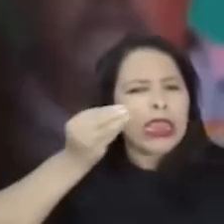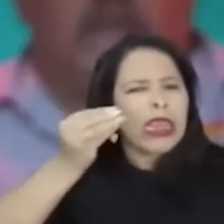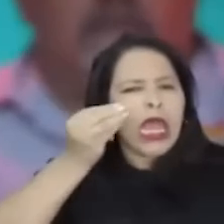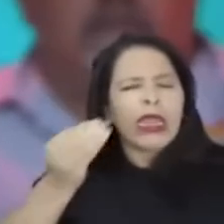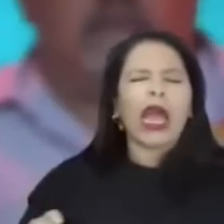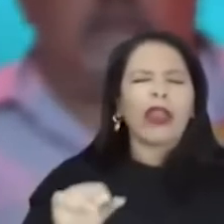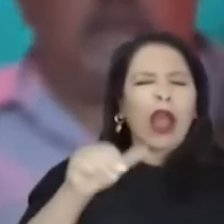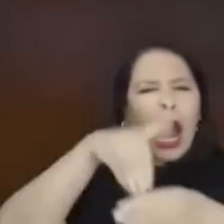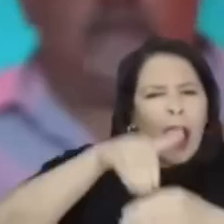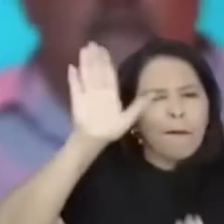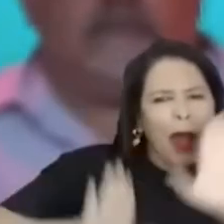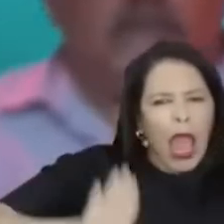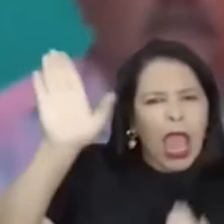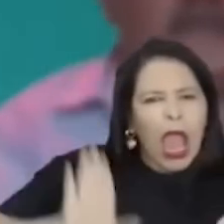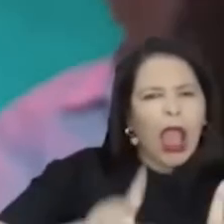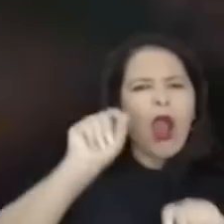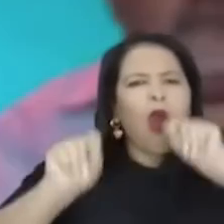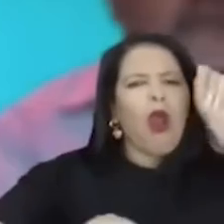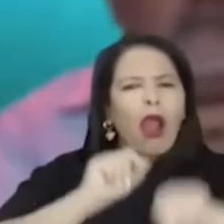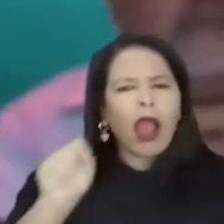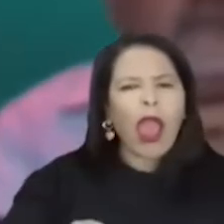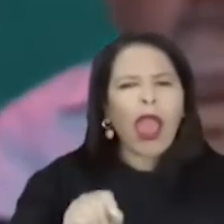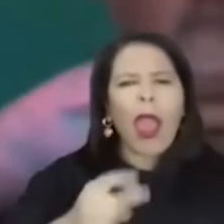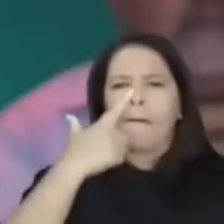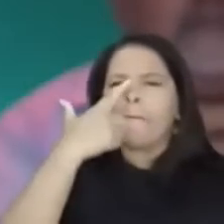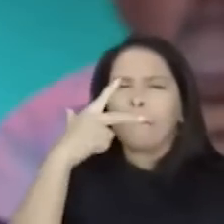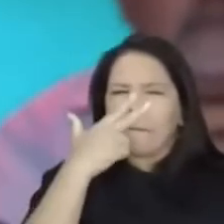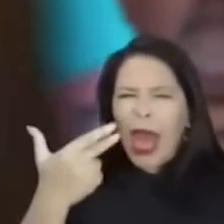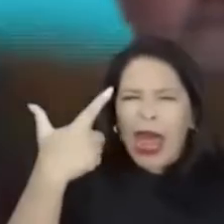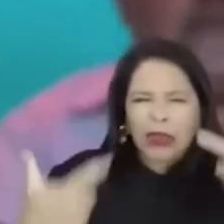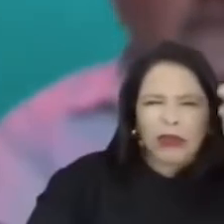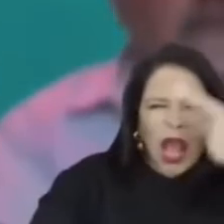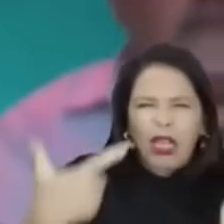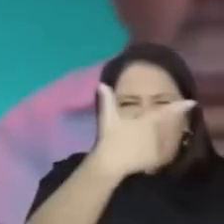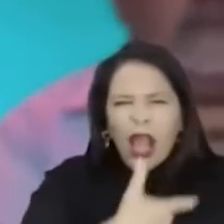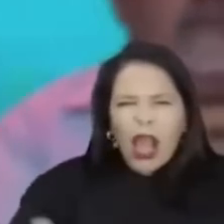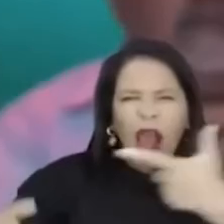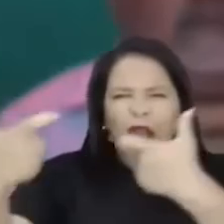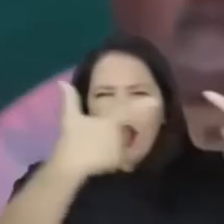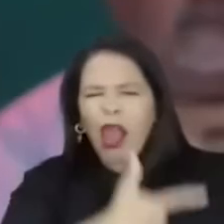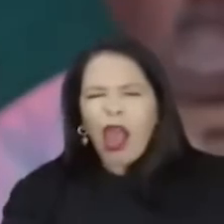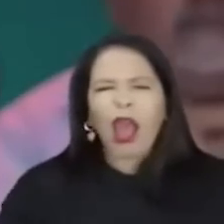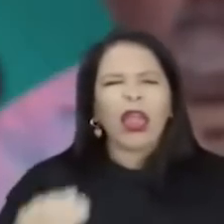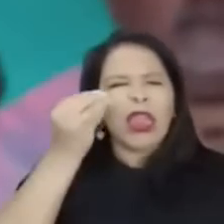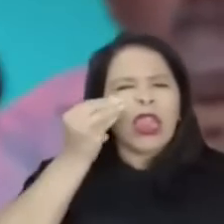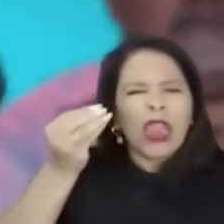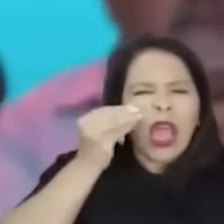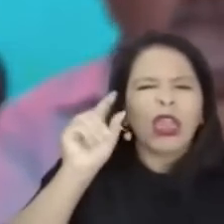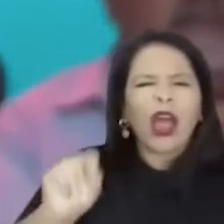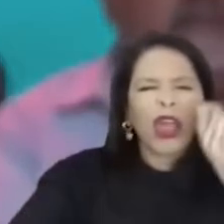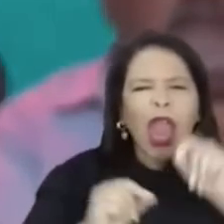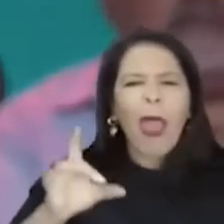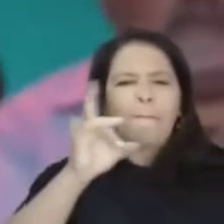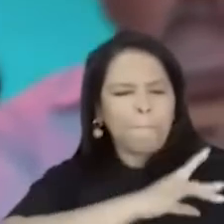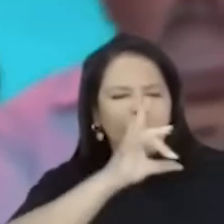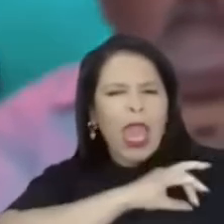eleitorais uma guerra. Estão tentando colocar medo na sociedade